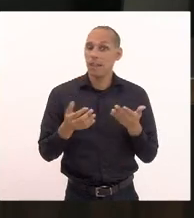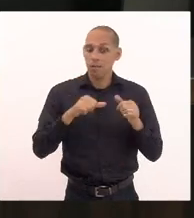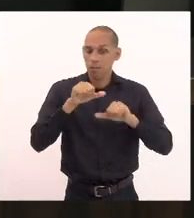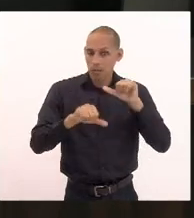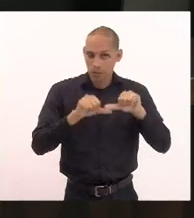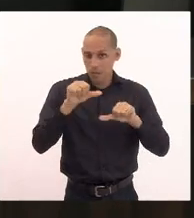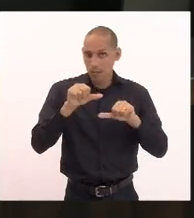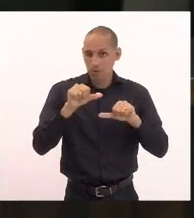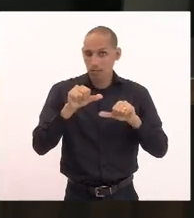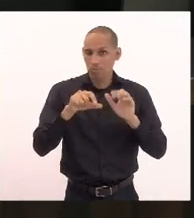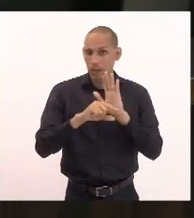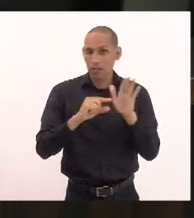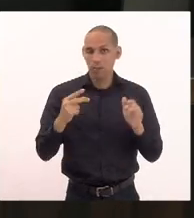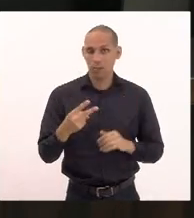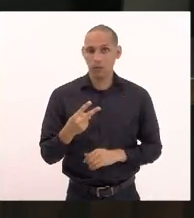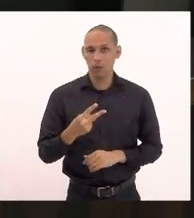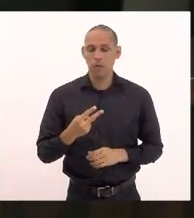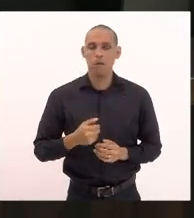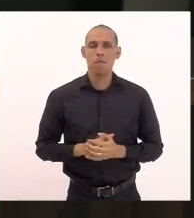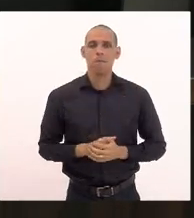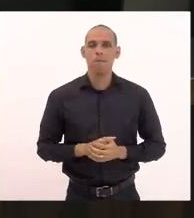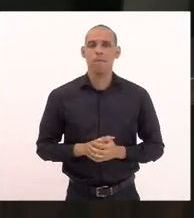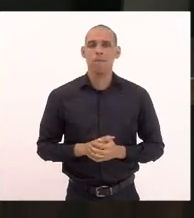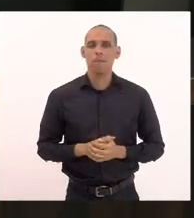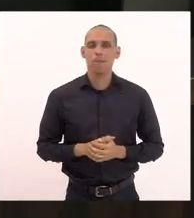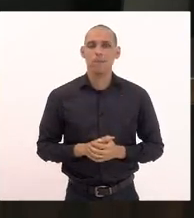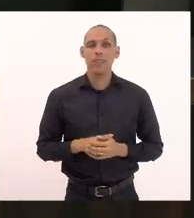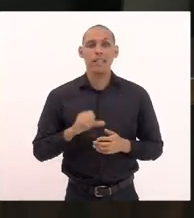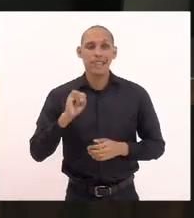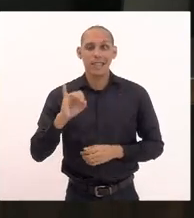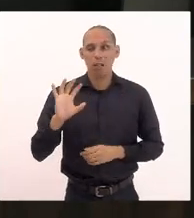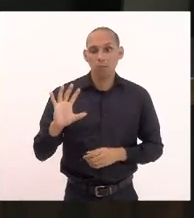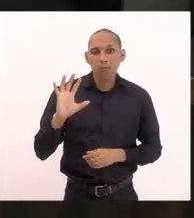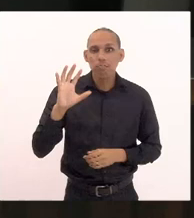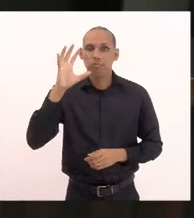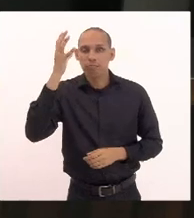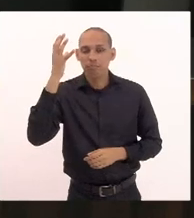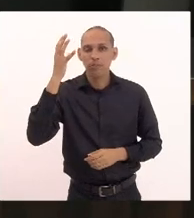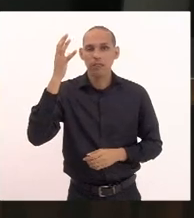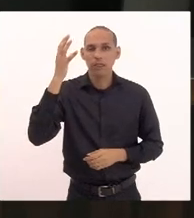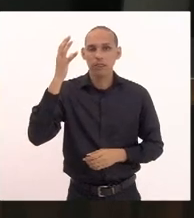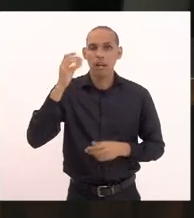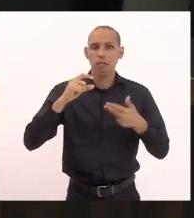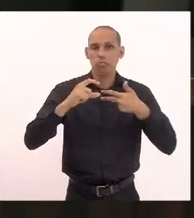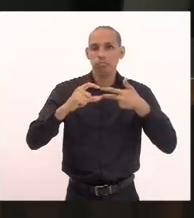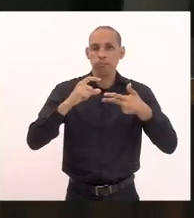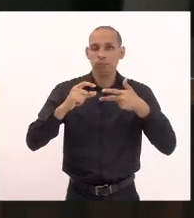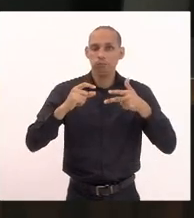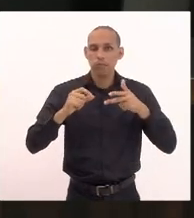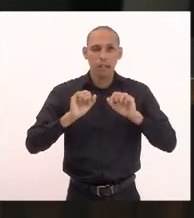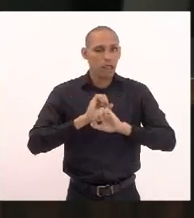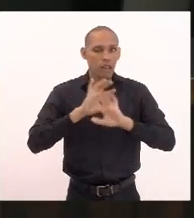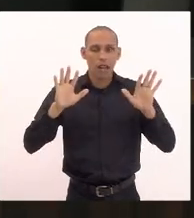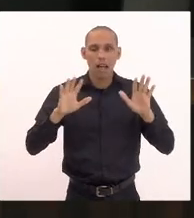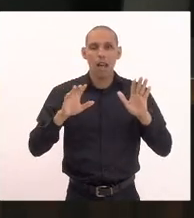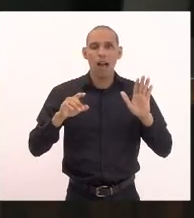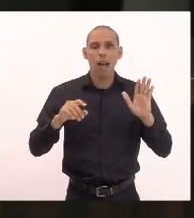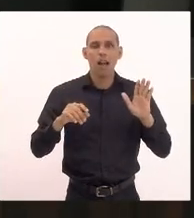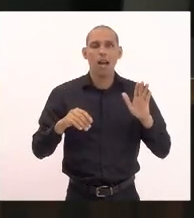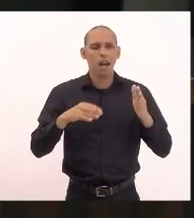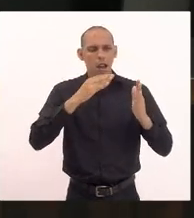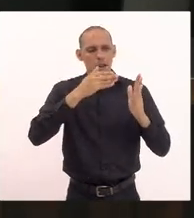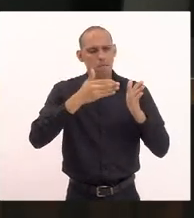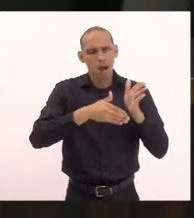modificação. Parágrafo 2º. Nas hipóteses de calamidade pública decretada pelo Poder Executivo local, ficam afastadas as vedações de recebimentos